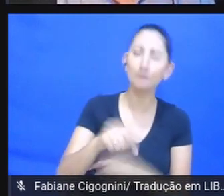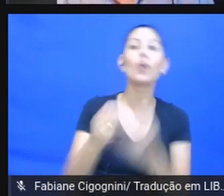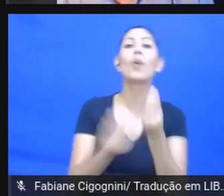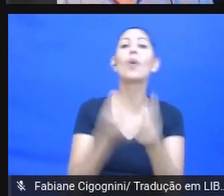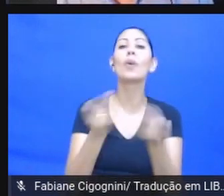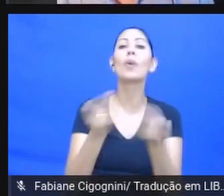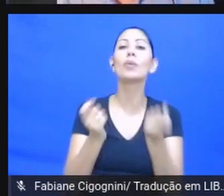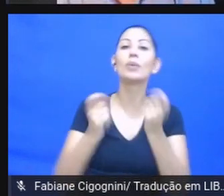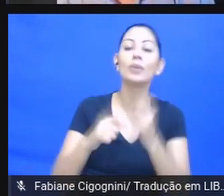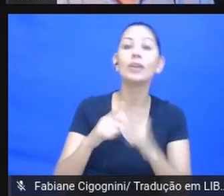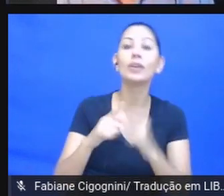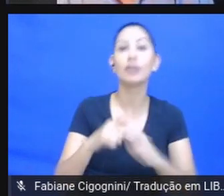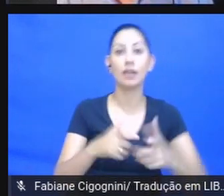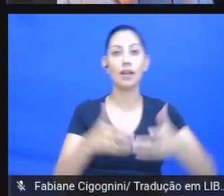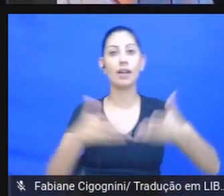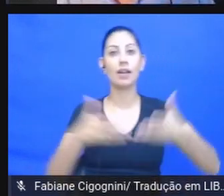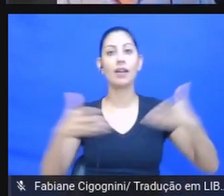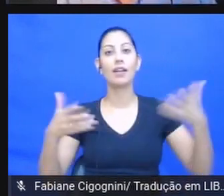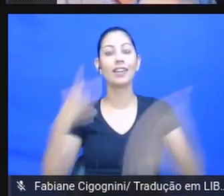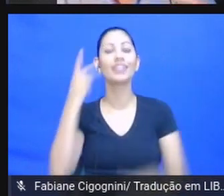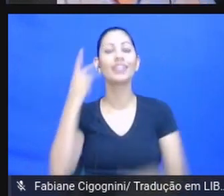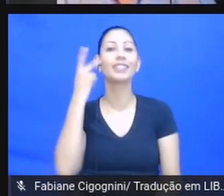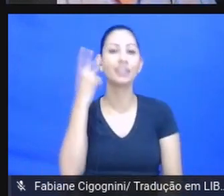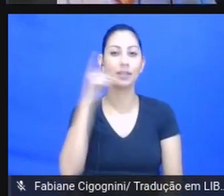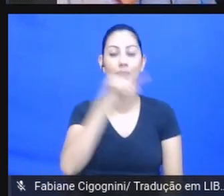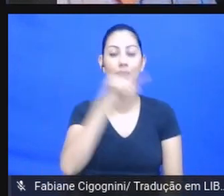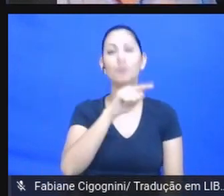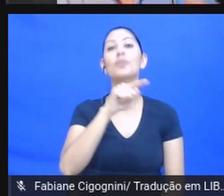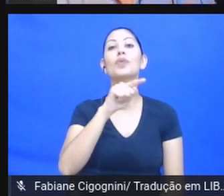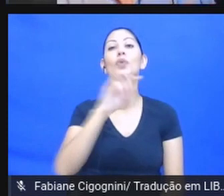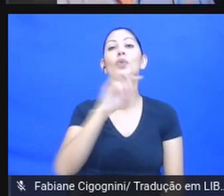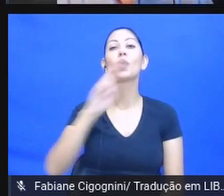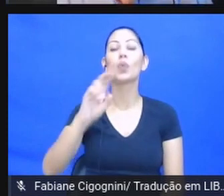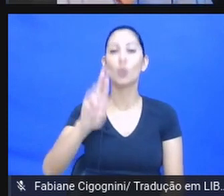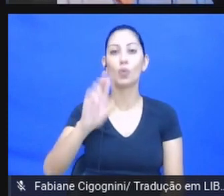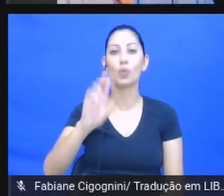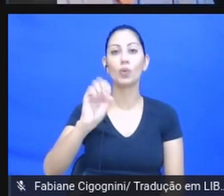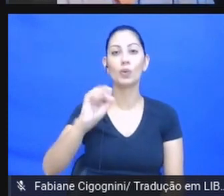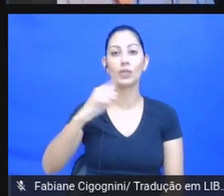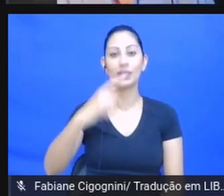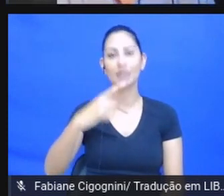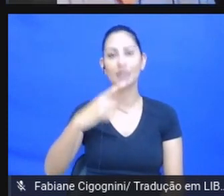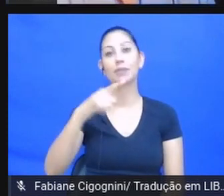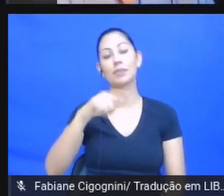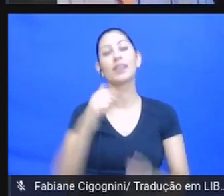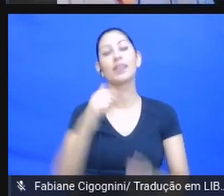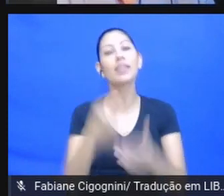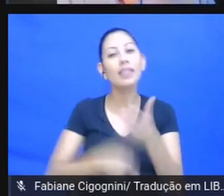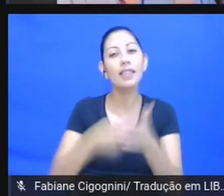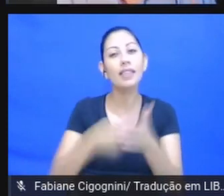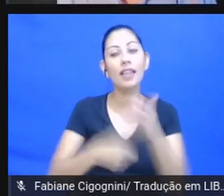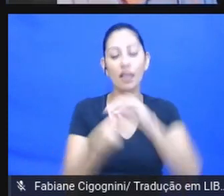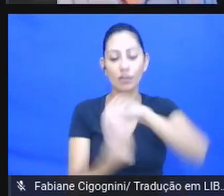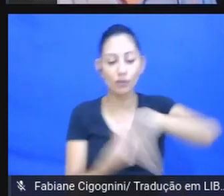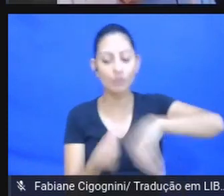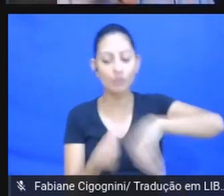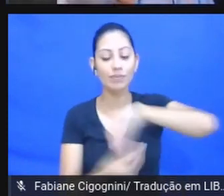uma greve de professores da USP, quando eu estava tentando um modelo híbrido, em que os alunos vinham